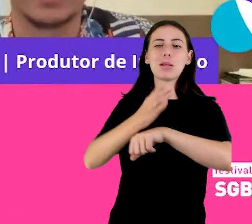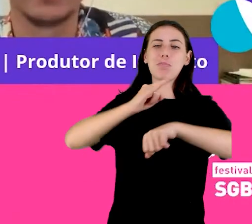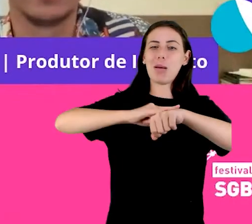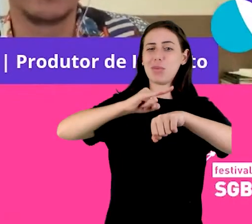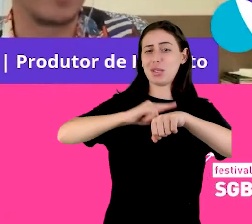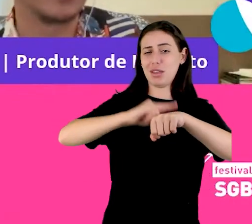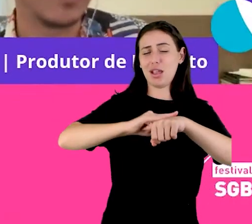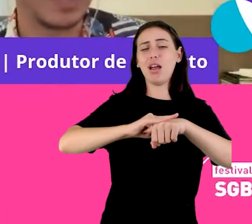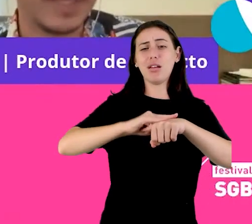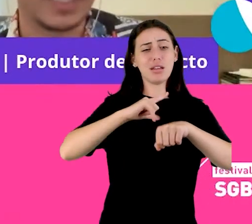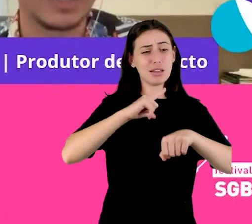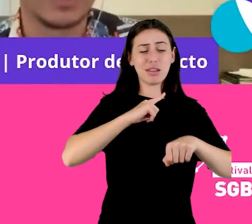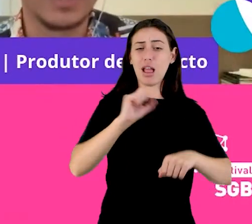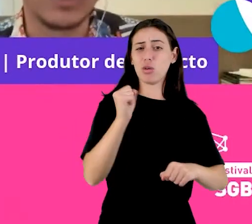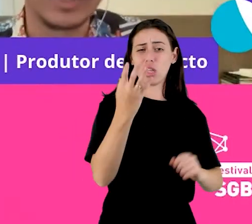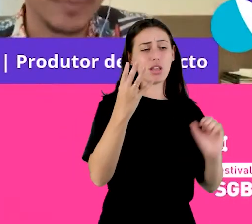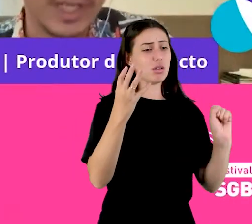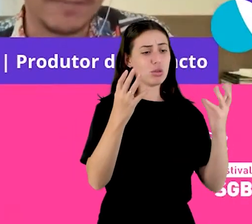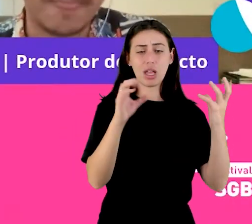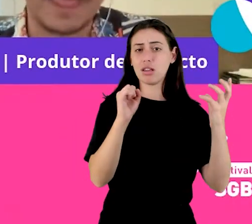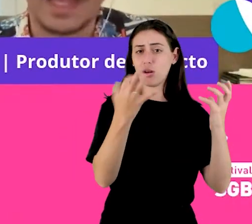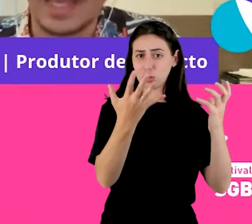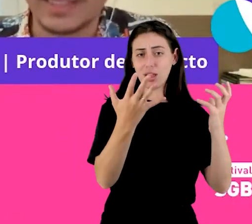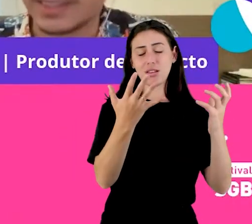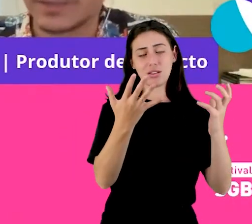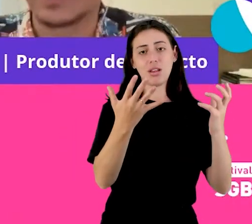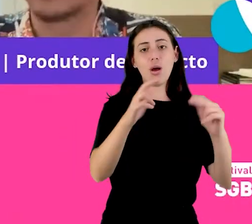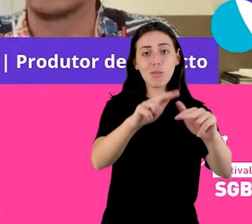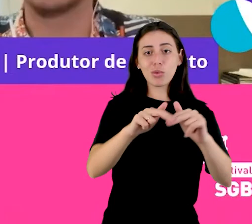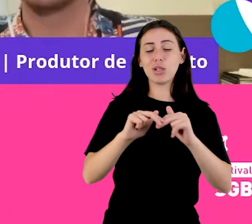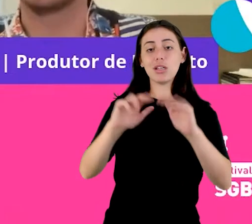tenham ali, para pelo menos começar a pensar. Inclusive porque